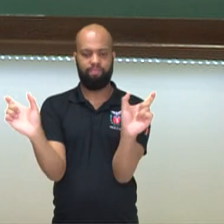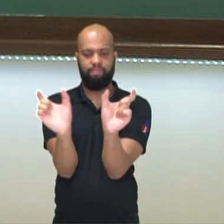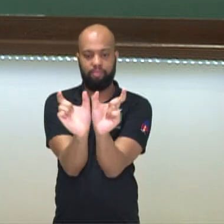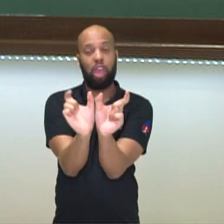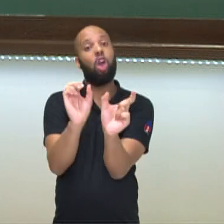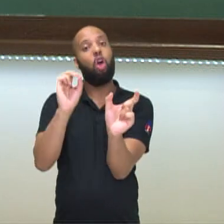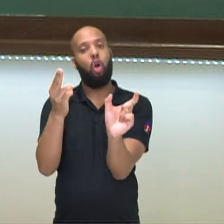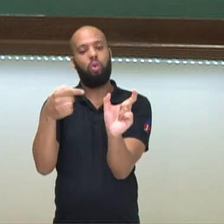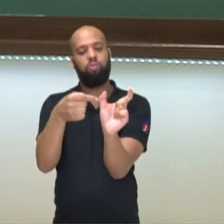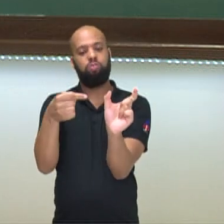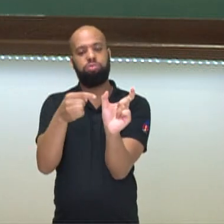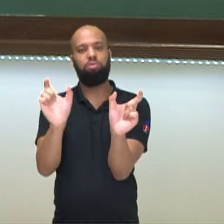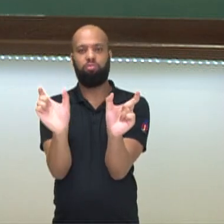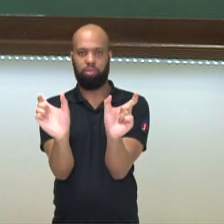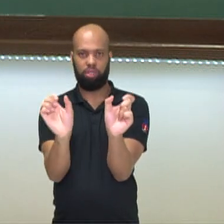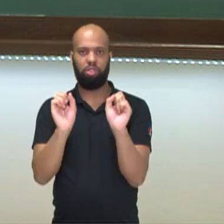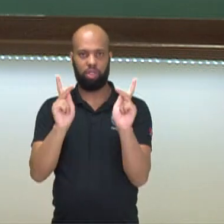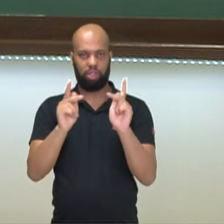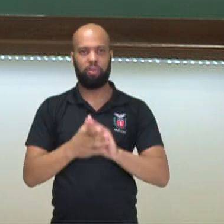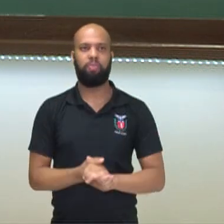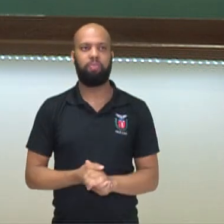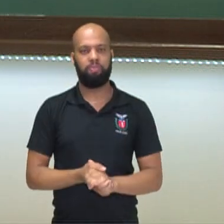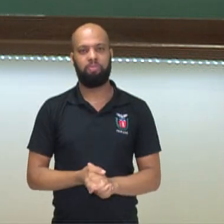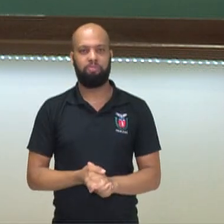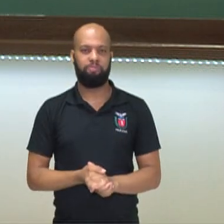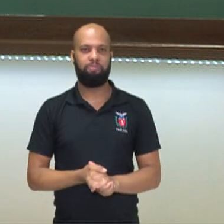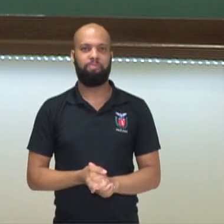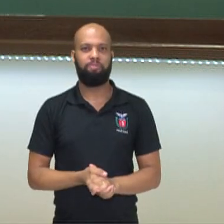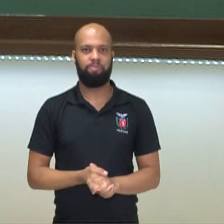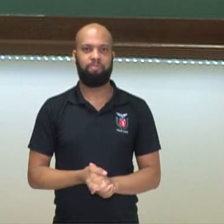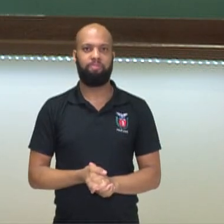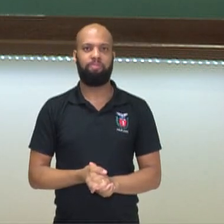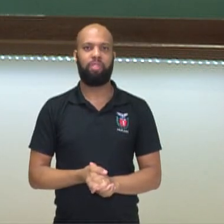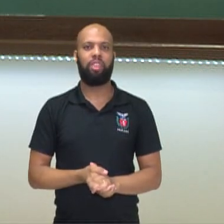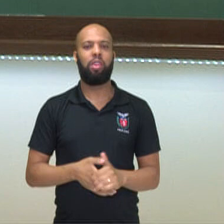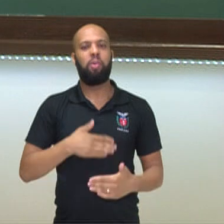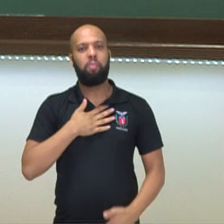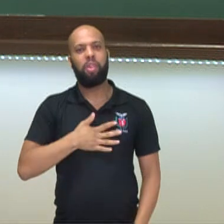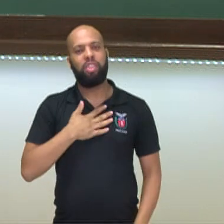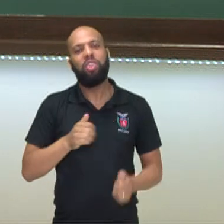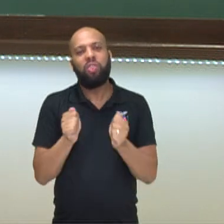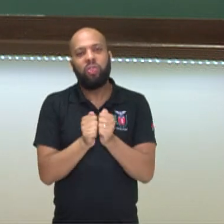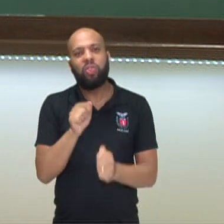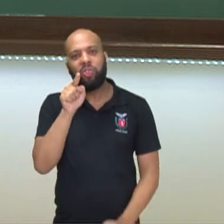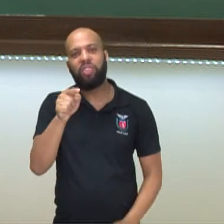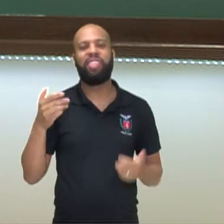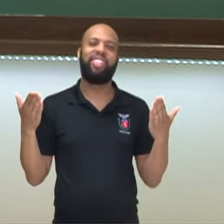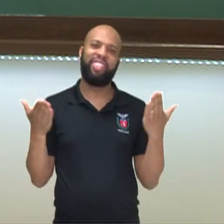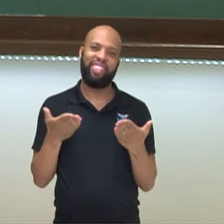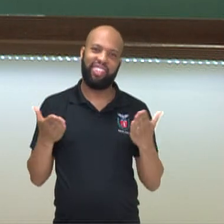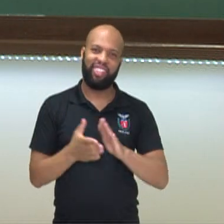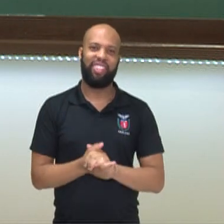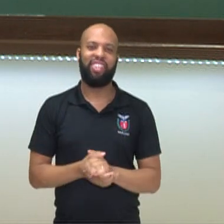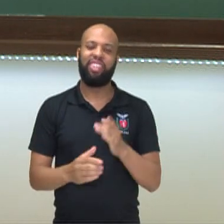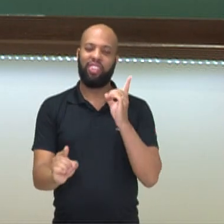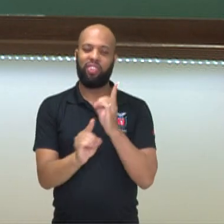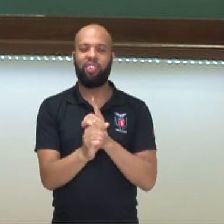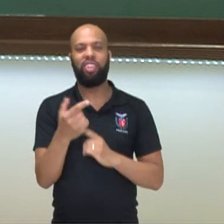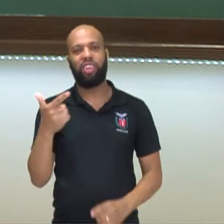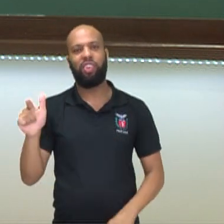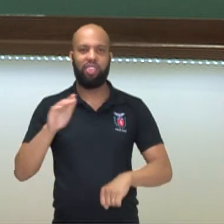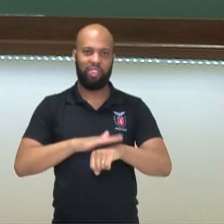ter ou não o uso de hífen. Beleza, moçada? Gostei de estar com vocês hoje. Vamos nos encontrar